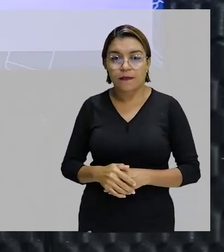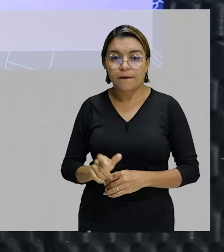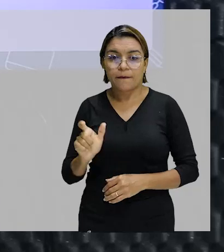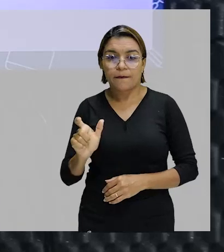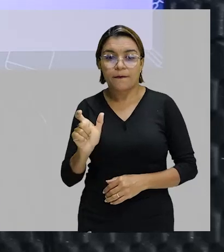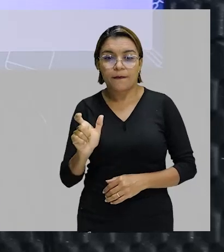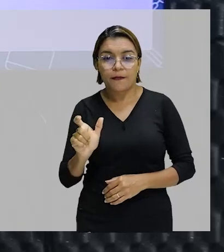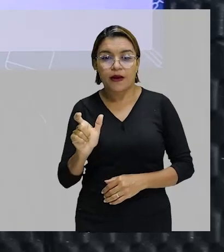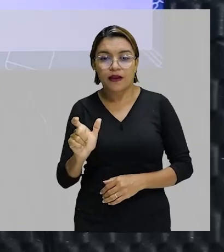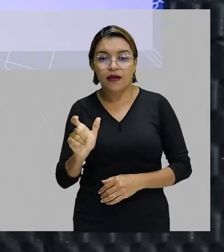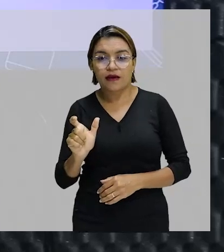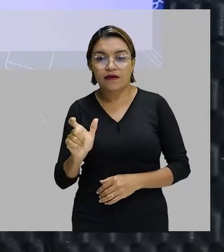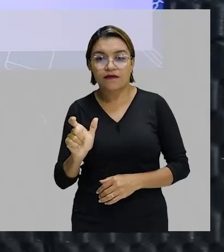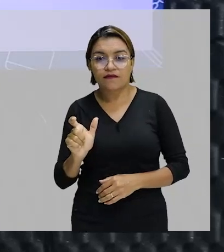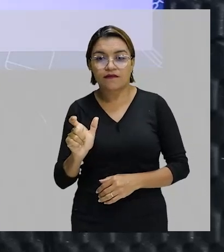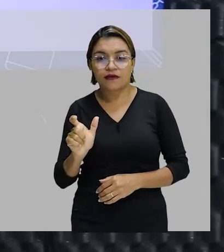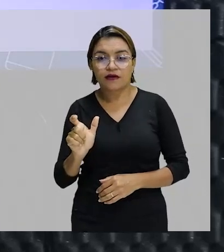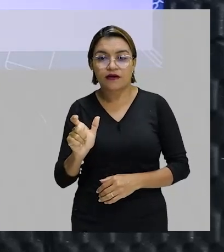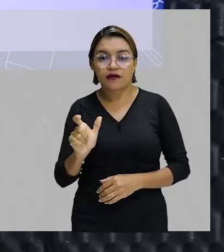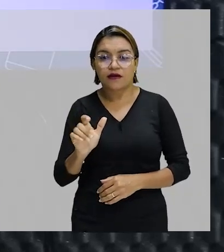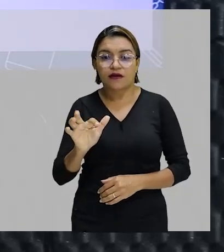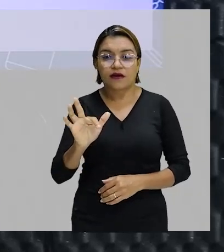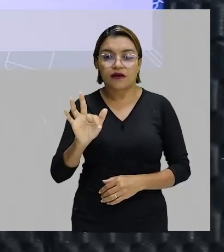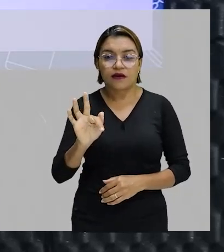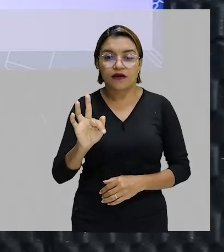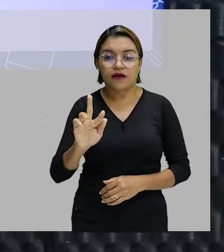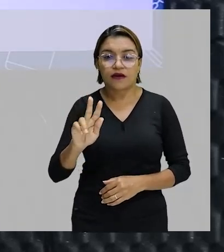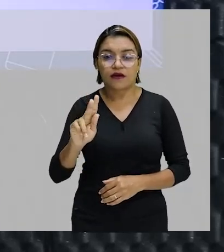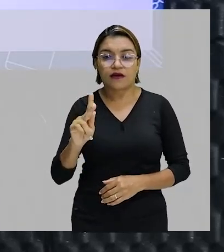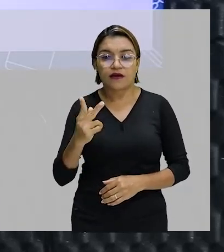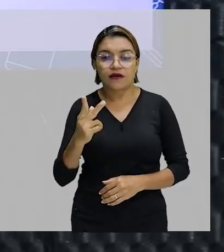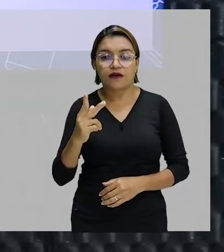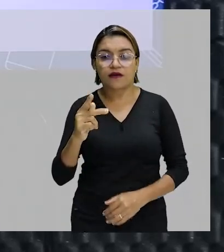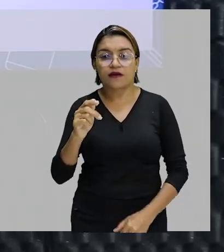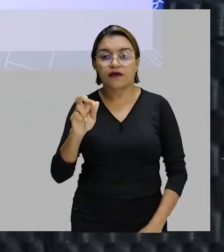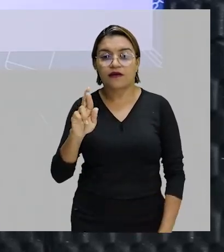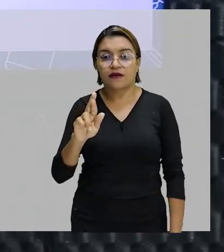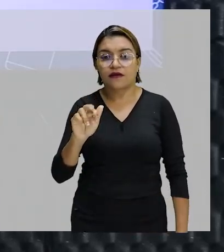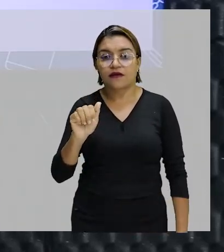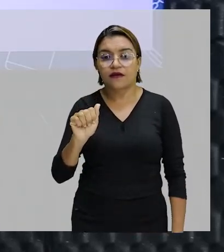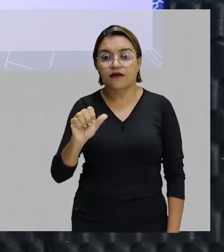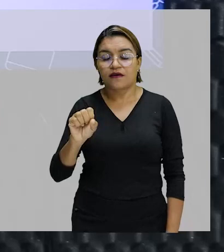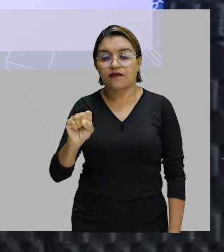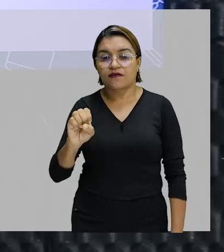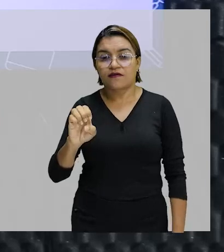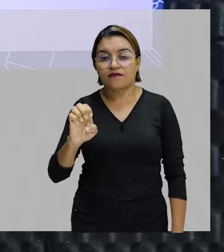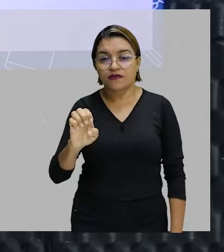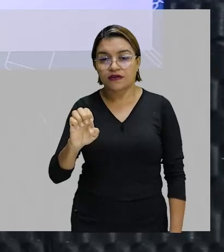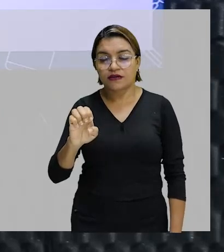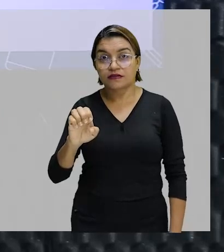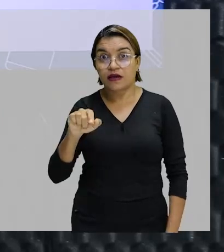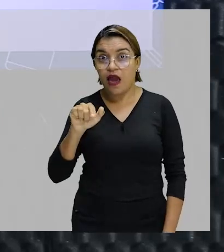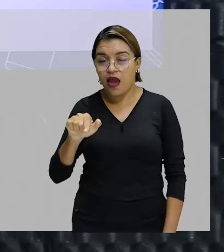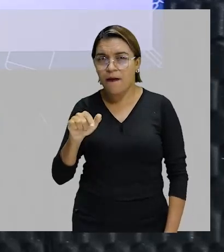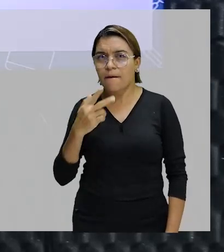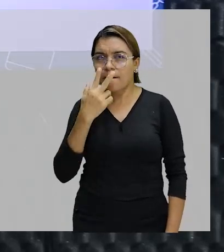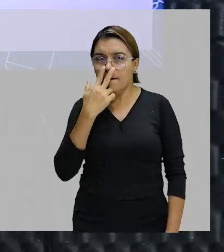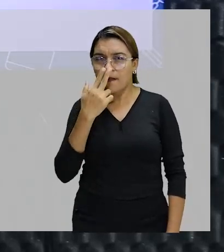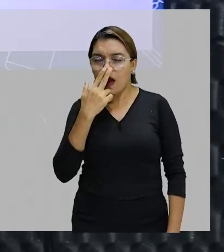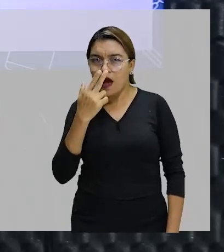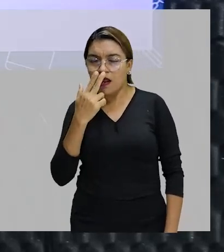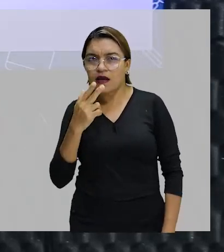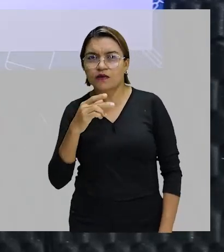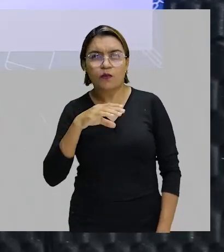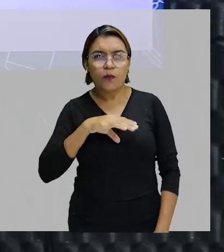vezes é um falso cognato, porque não é necessariamente uma frase, mas sim uma locução. O que é uma locução? É um grupo de palavras